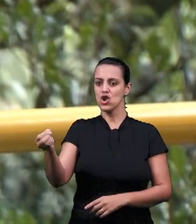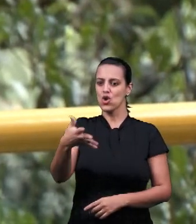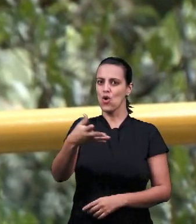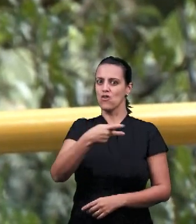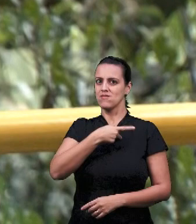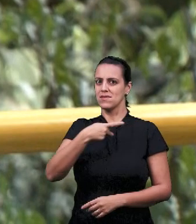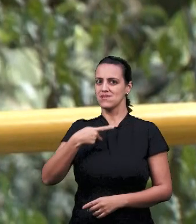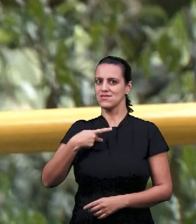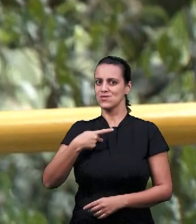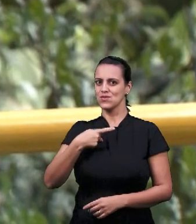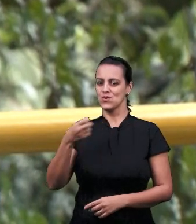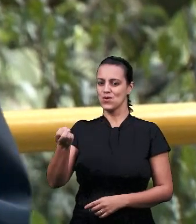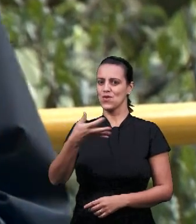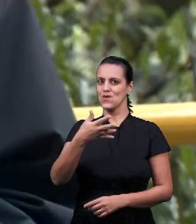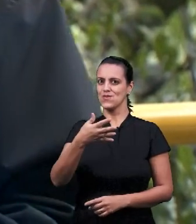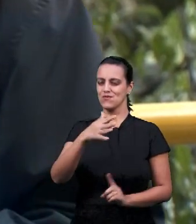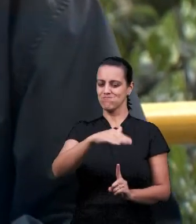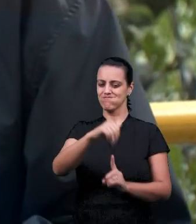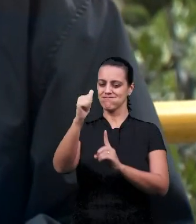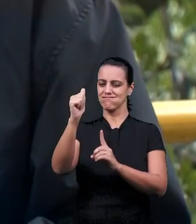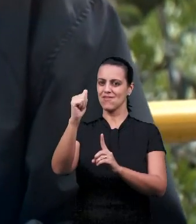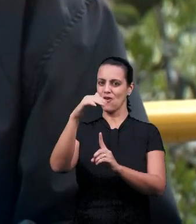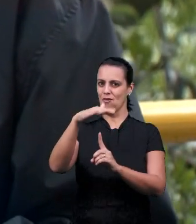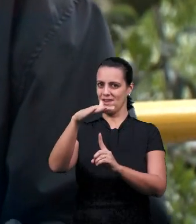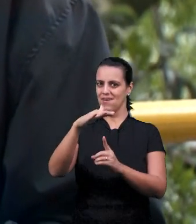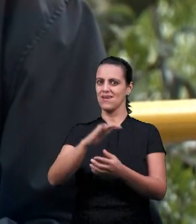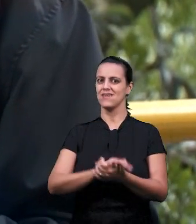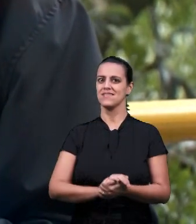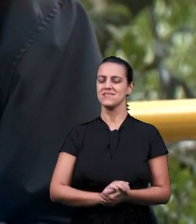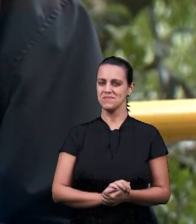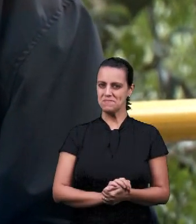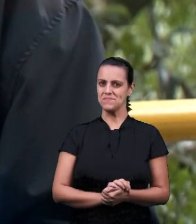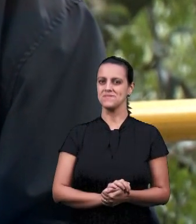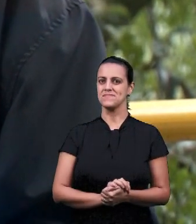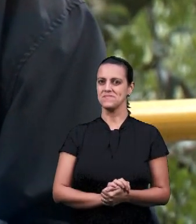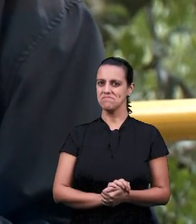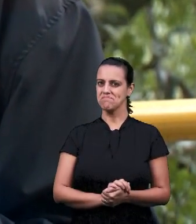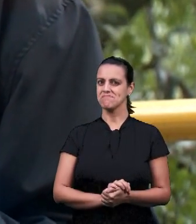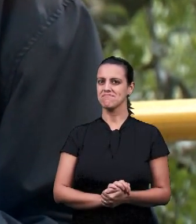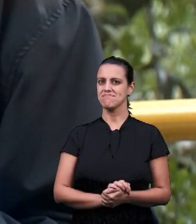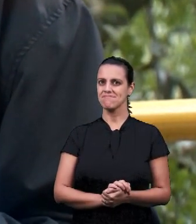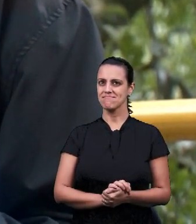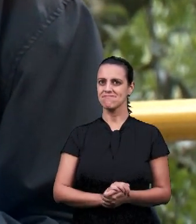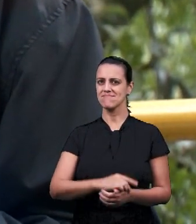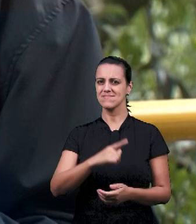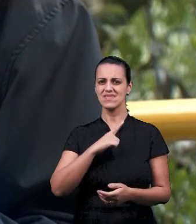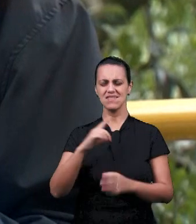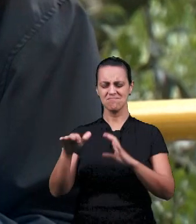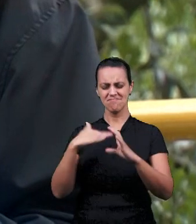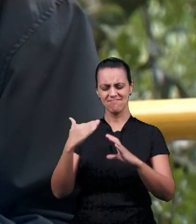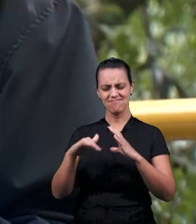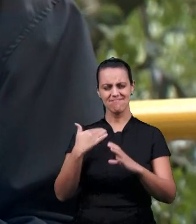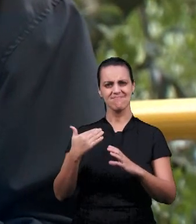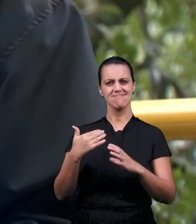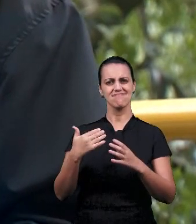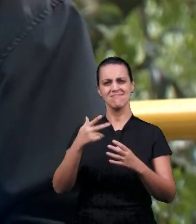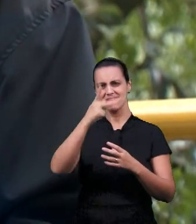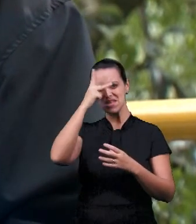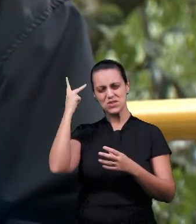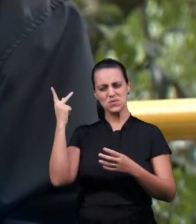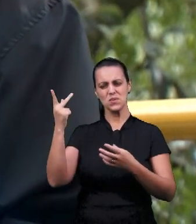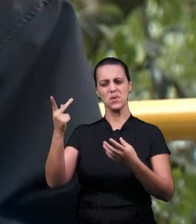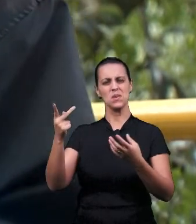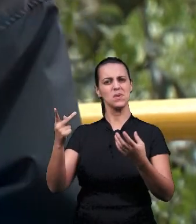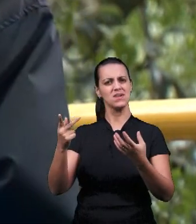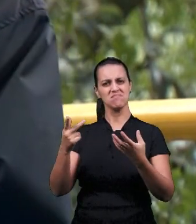integrando esta obra. Glória a Deus. Estamos recebendo a todos os instantes as palavras de incentivo, um povo que está definido